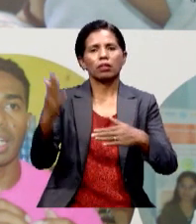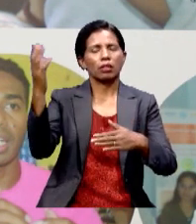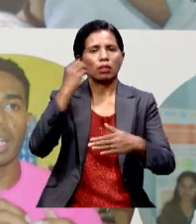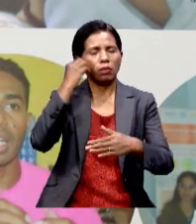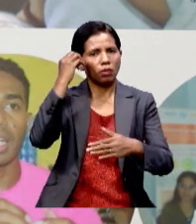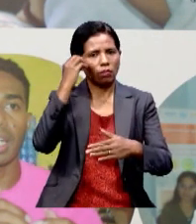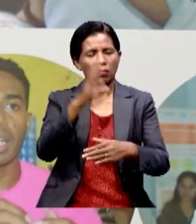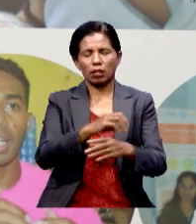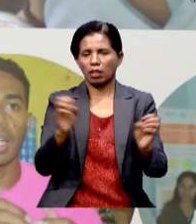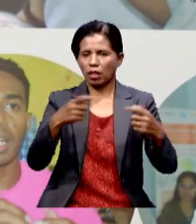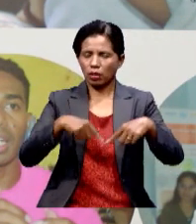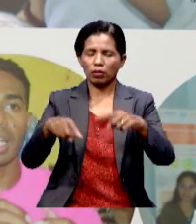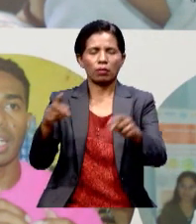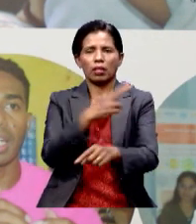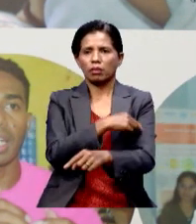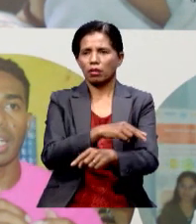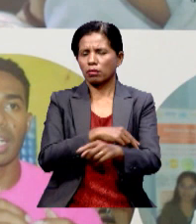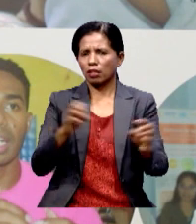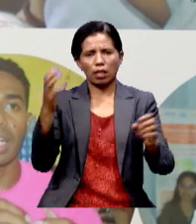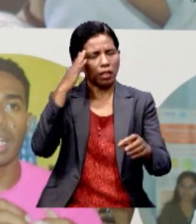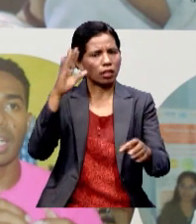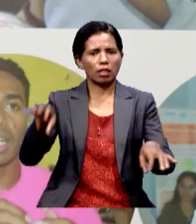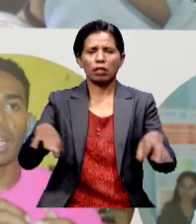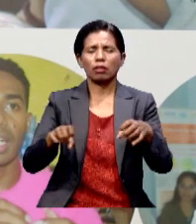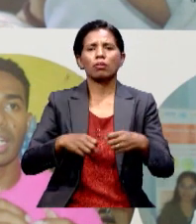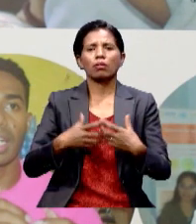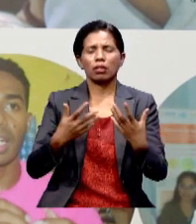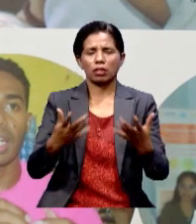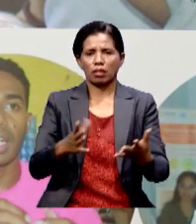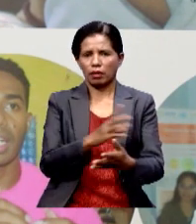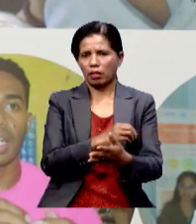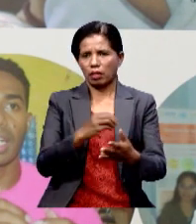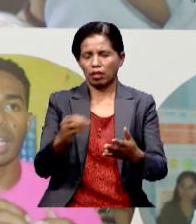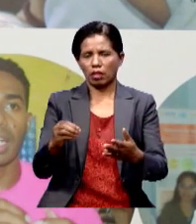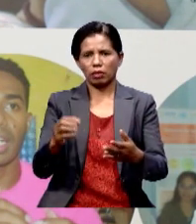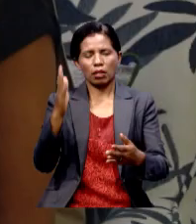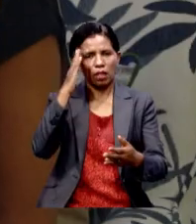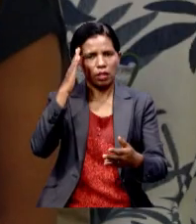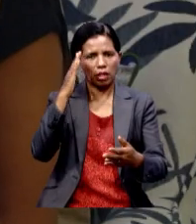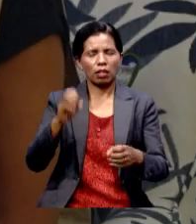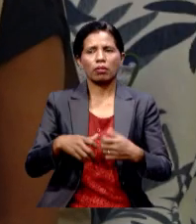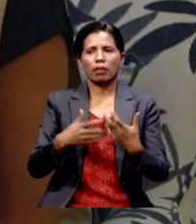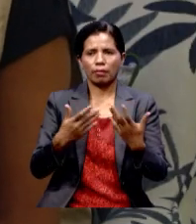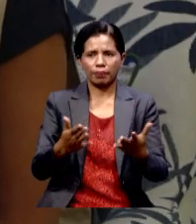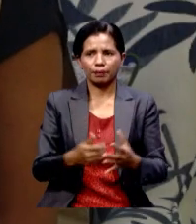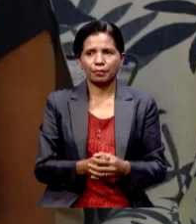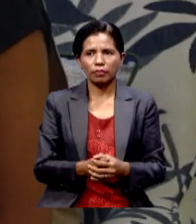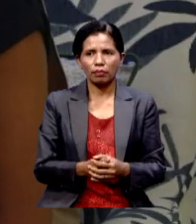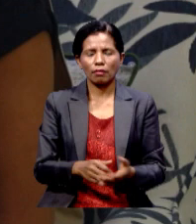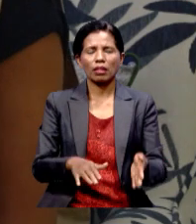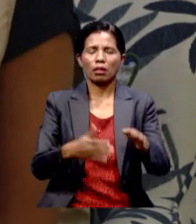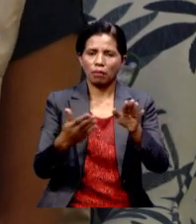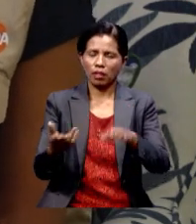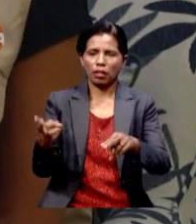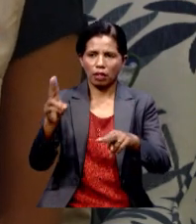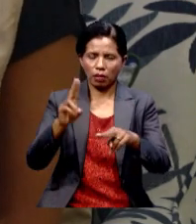dizer que as mulheres não confiam nos serviços, que infelizmente sabem que podem morrer e que são mortes evitáveis, sabem